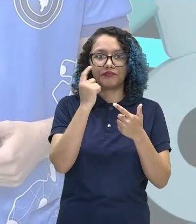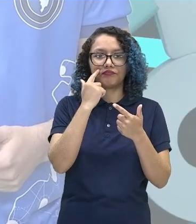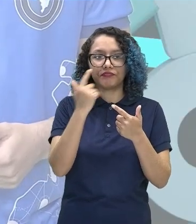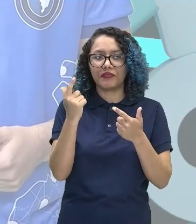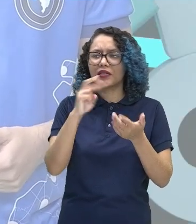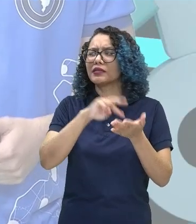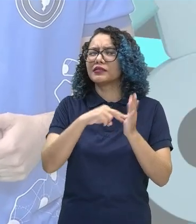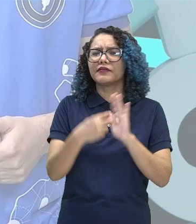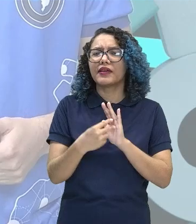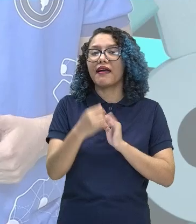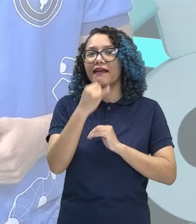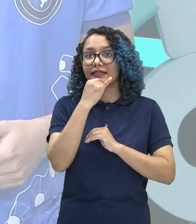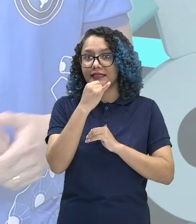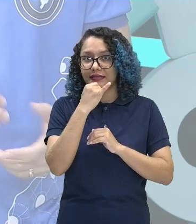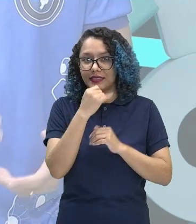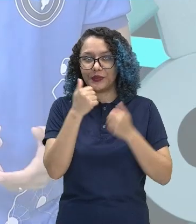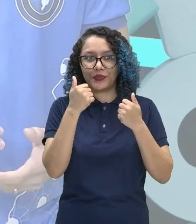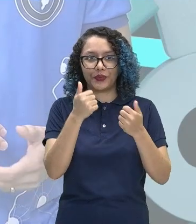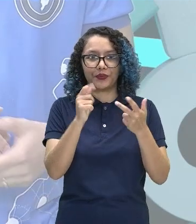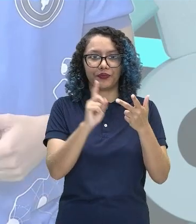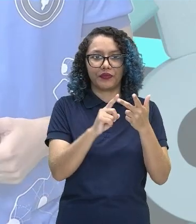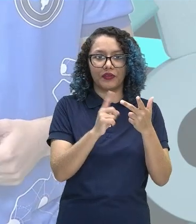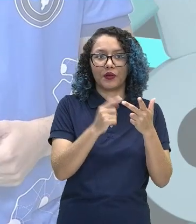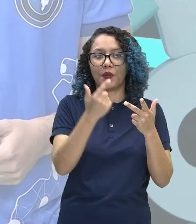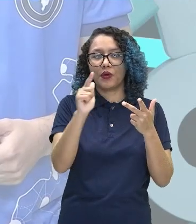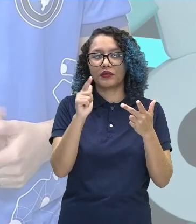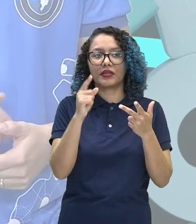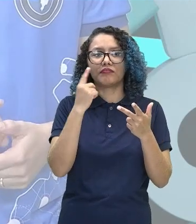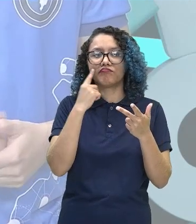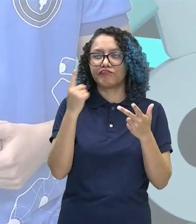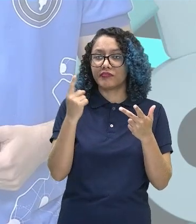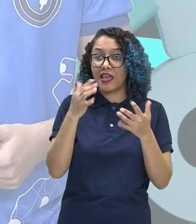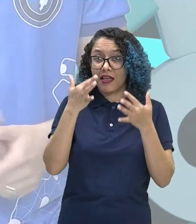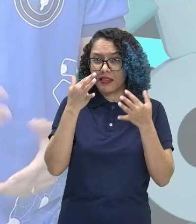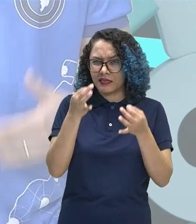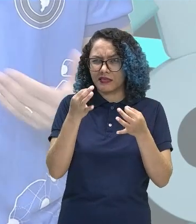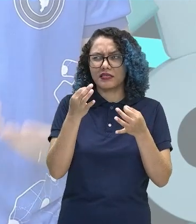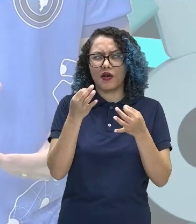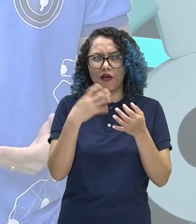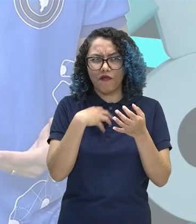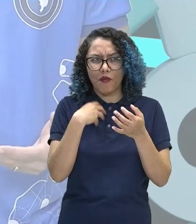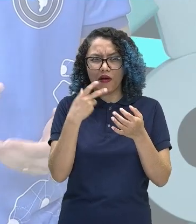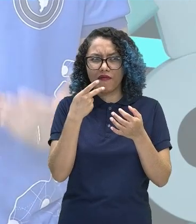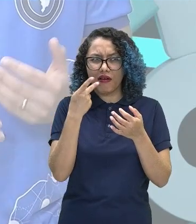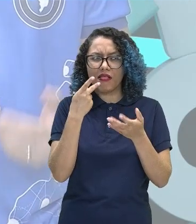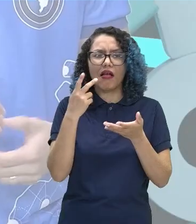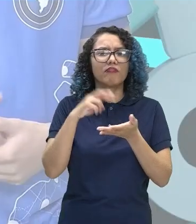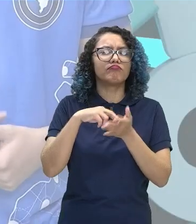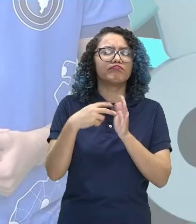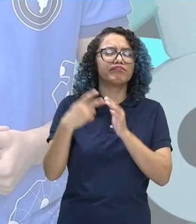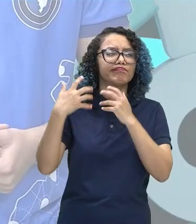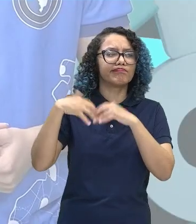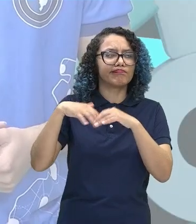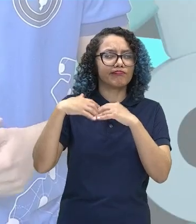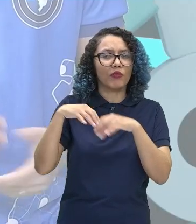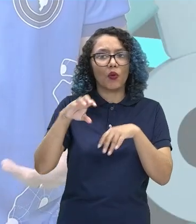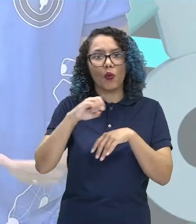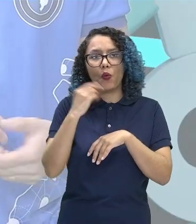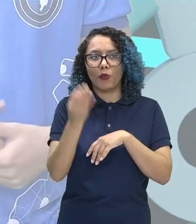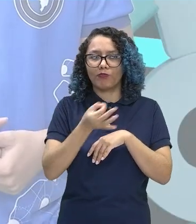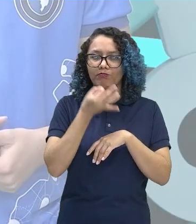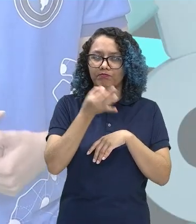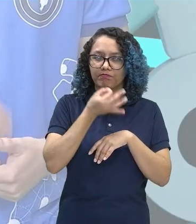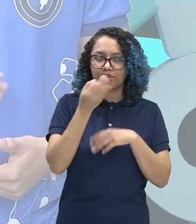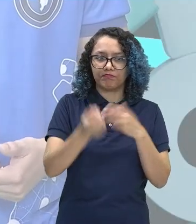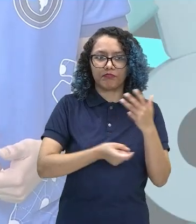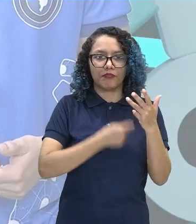significa exemplos, ok? Reasoning, olha a pronúncia, reasoning, que significa raciocínio, argumentação. Nós temos